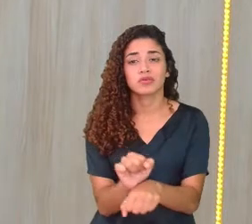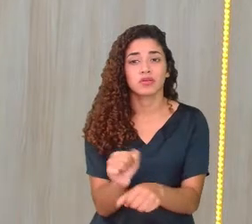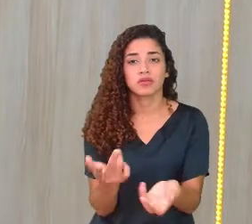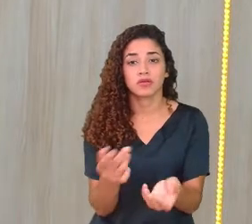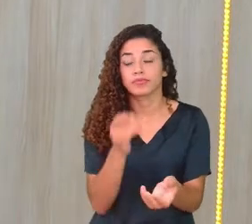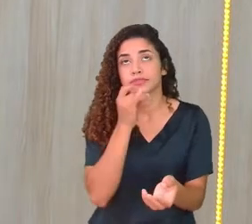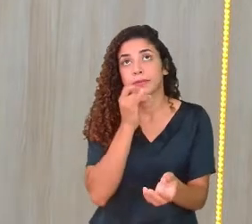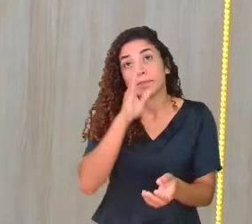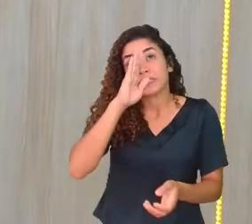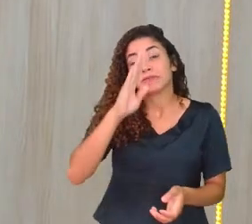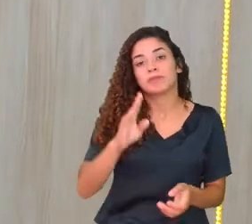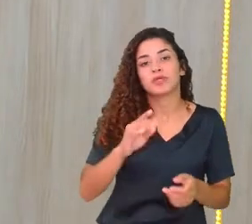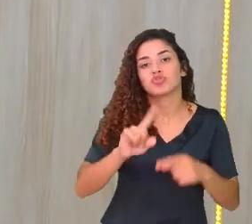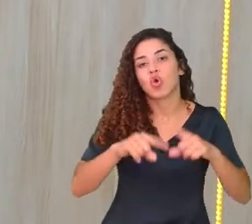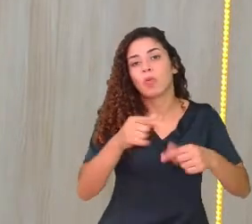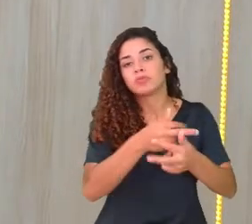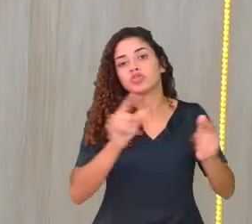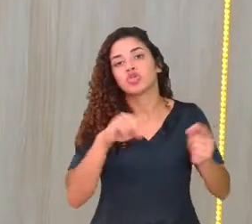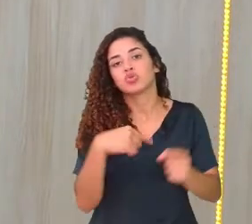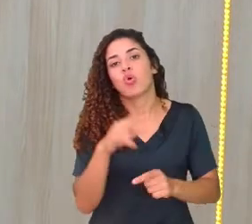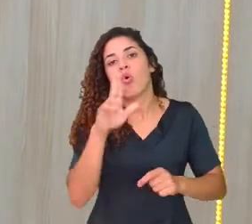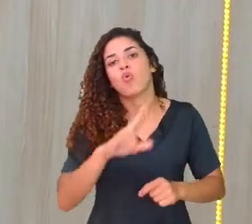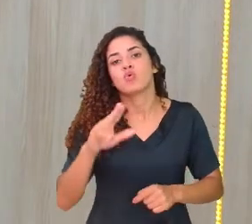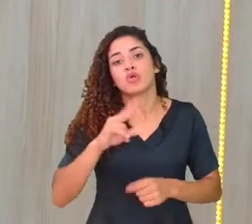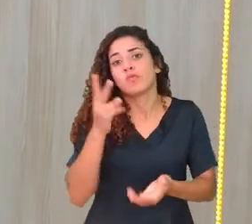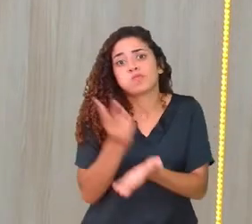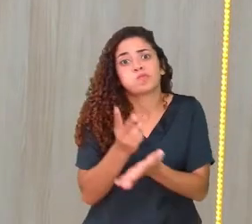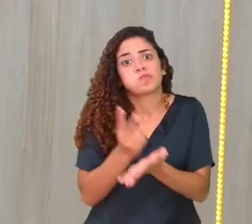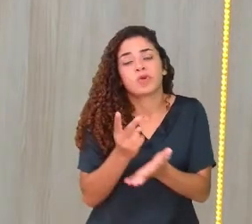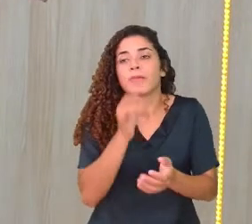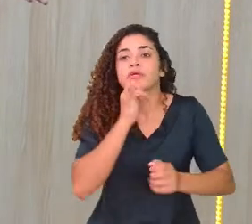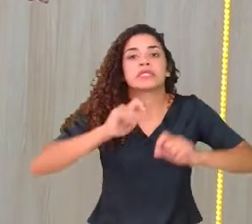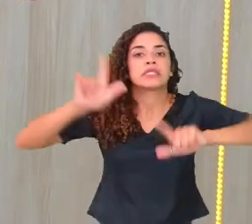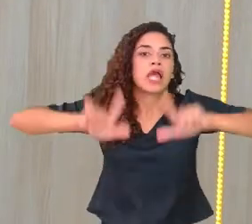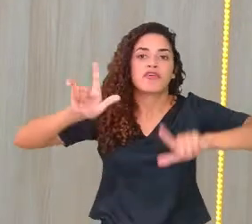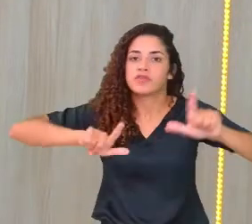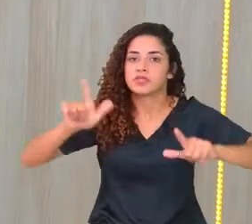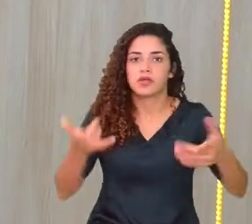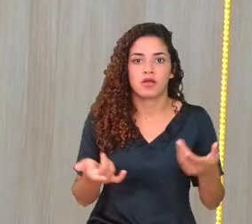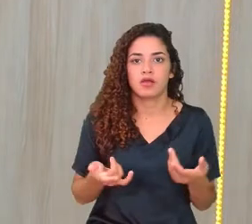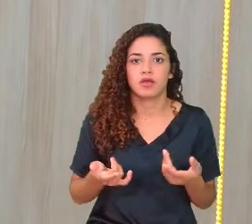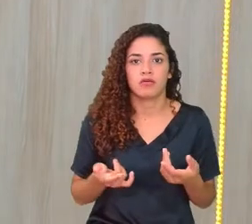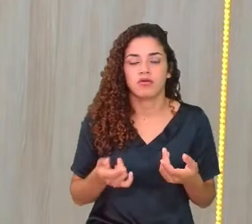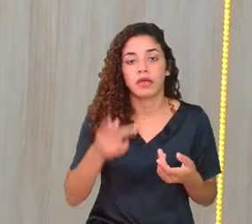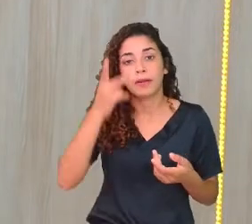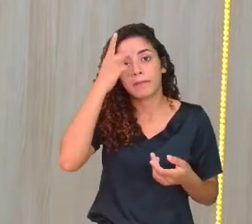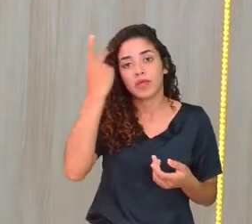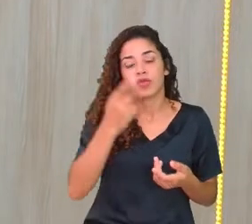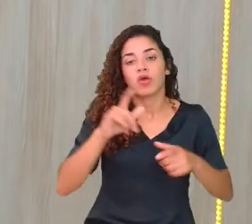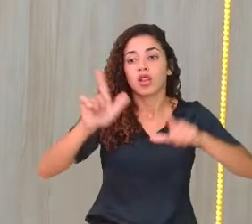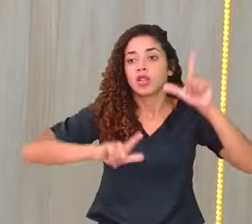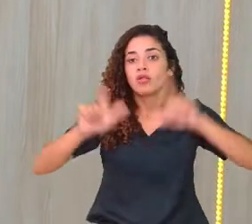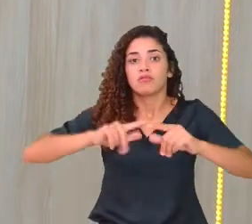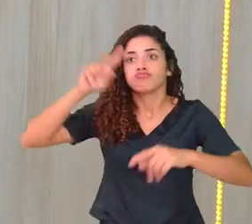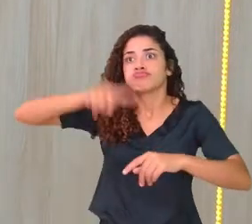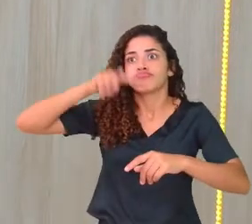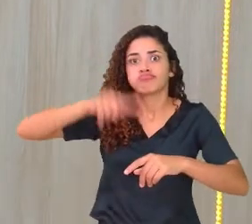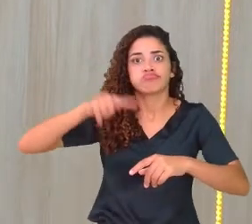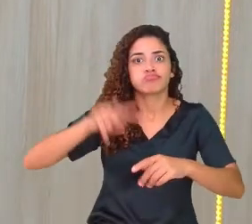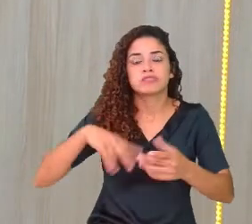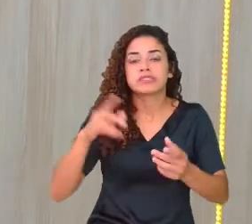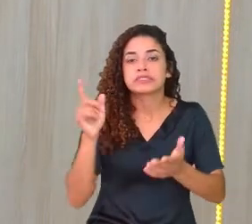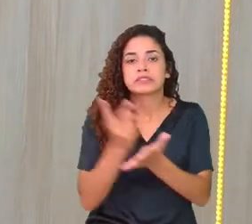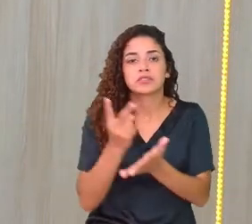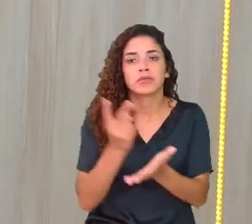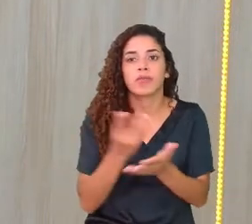nós utilizamos diariamente, né? Antigamente era a televisão, ninguém conseguia ficar sem a televisão. Hoje o